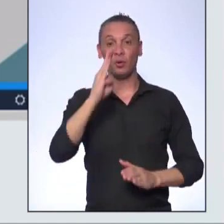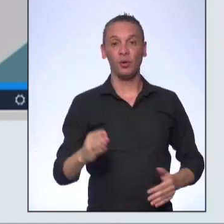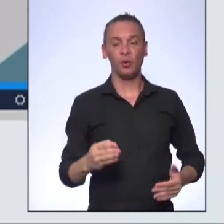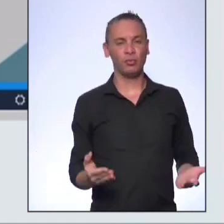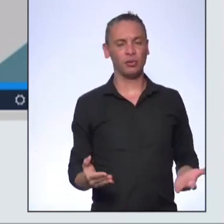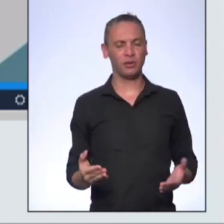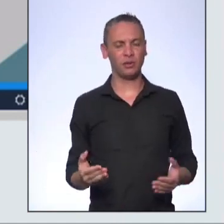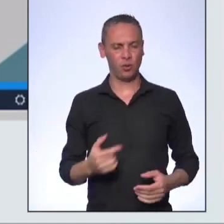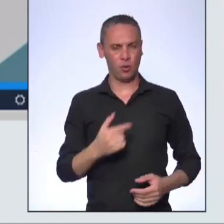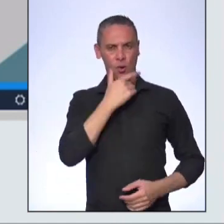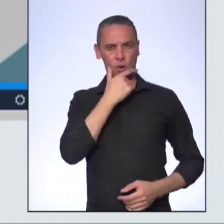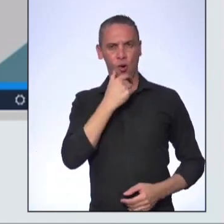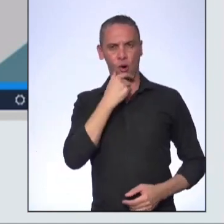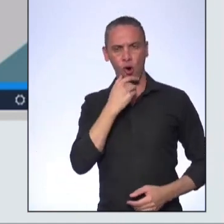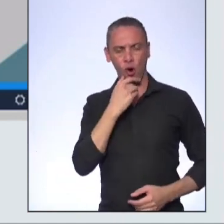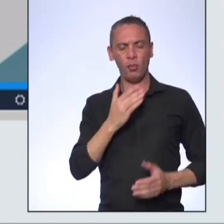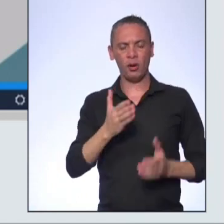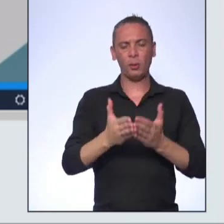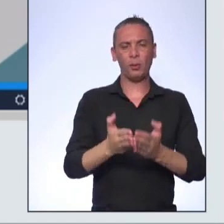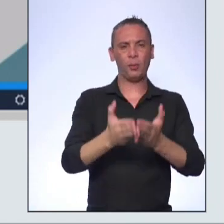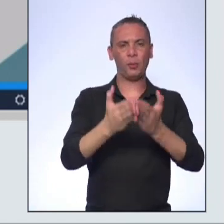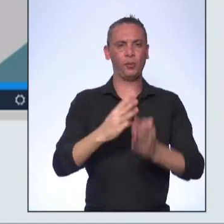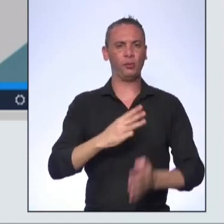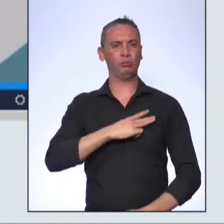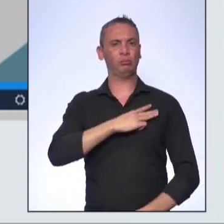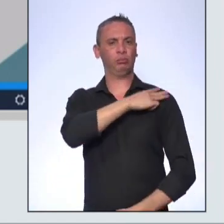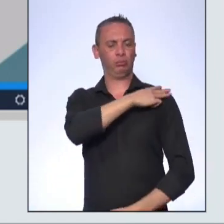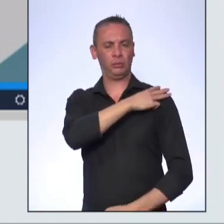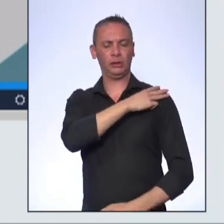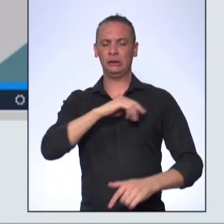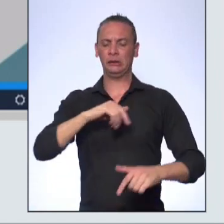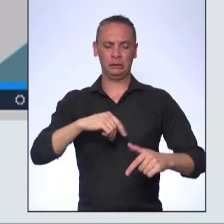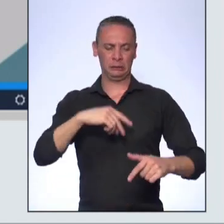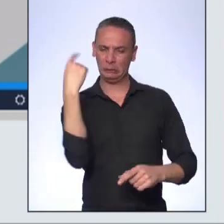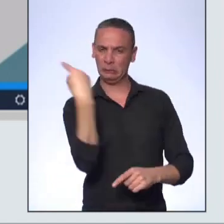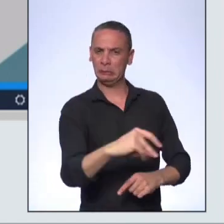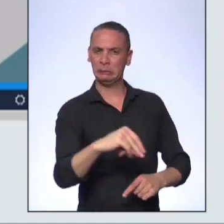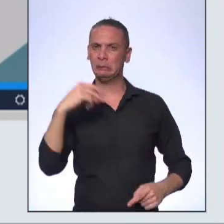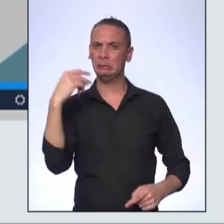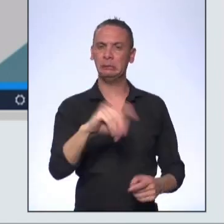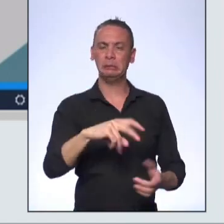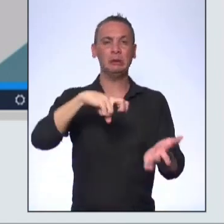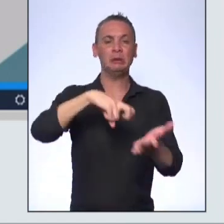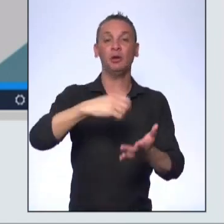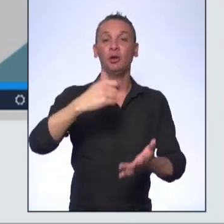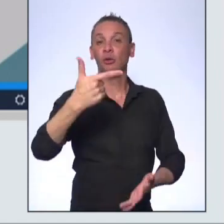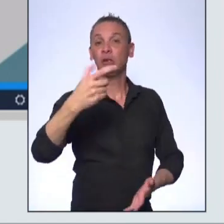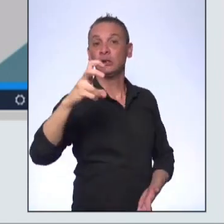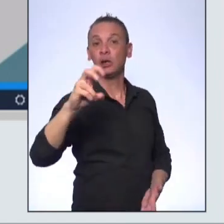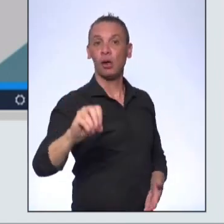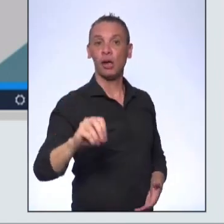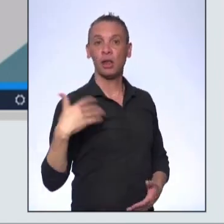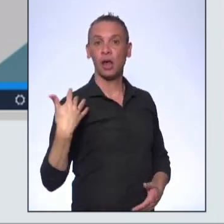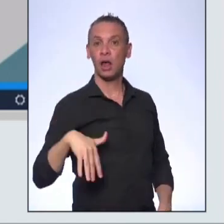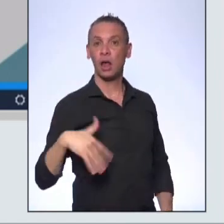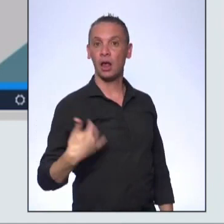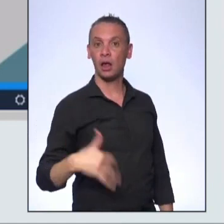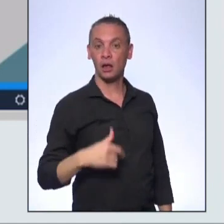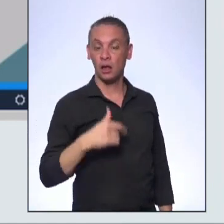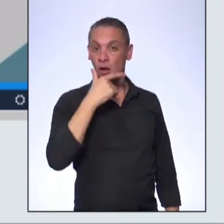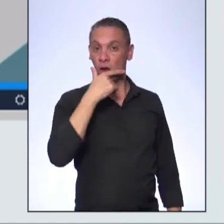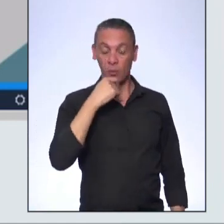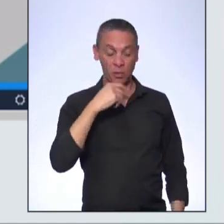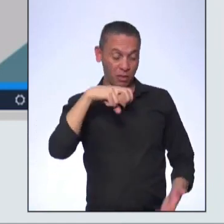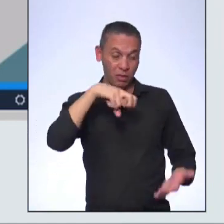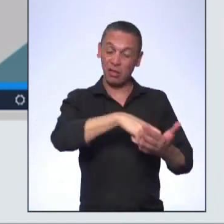um marinheiro ter sido condenado a receber 250 chibatadas. Dito de outra forma, ele foi praticamente